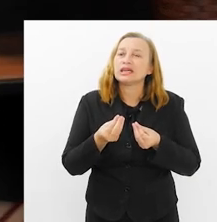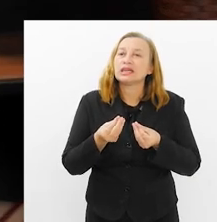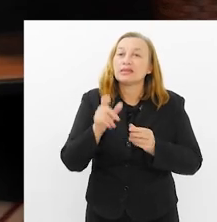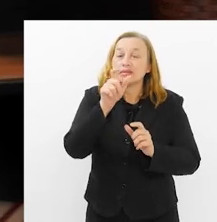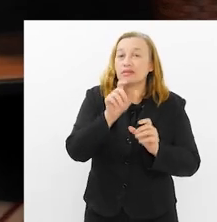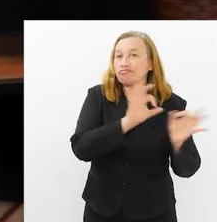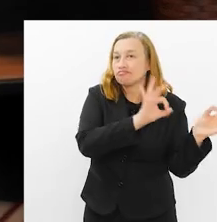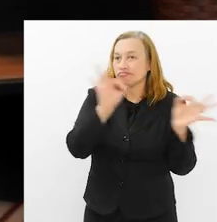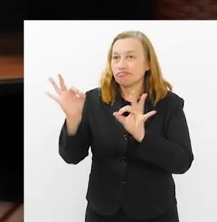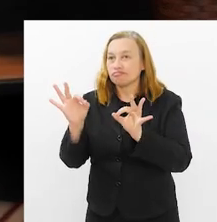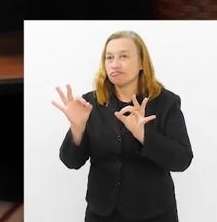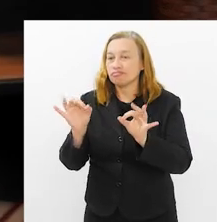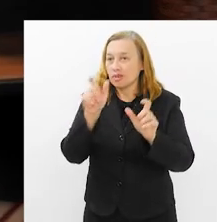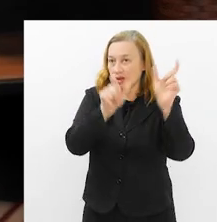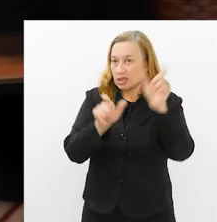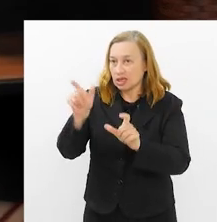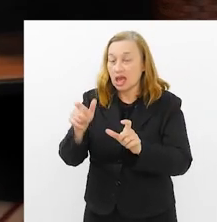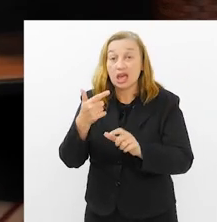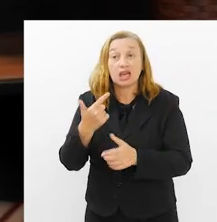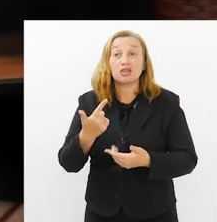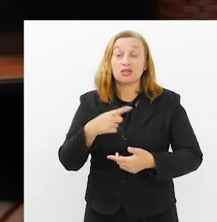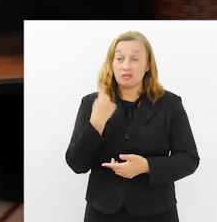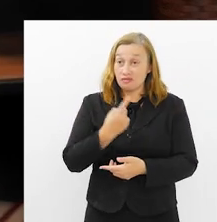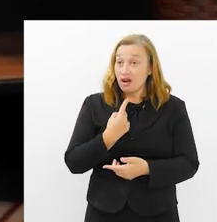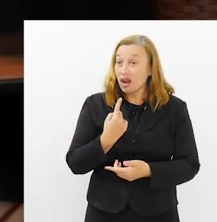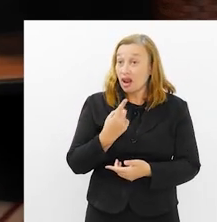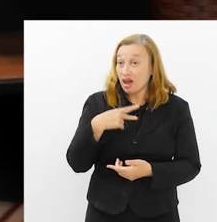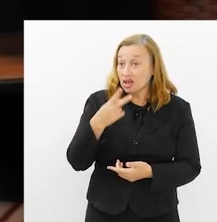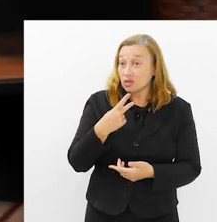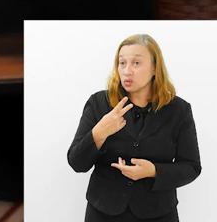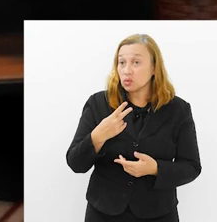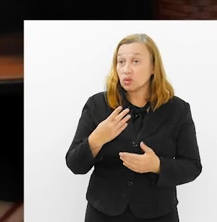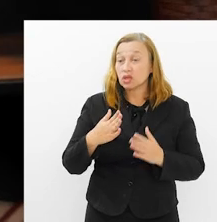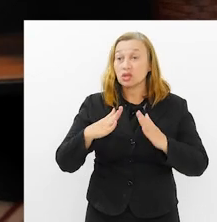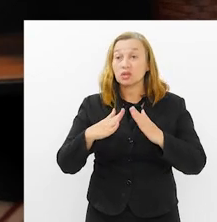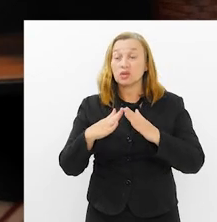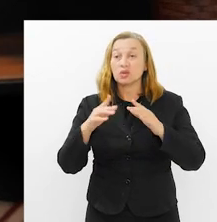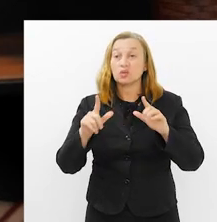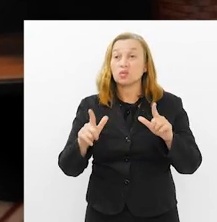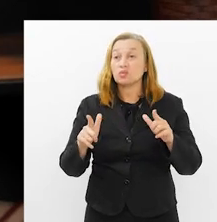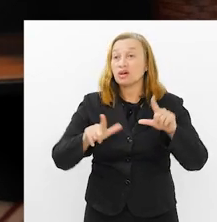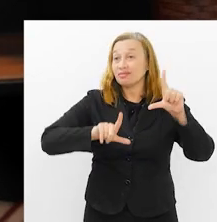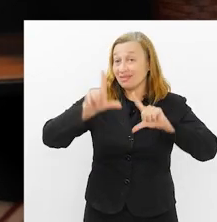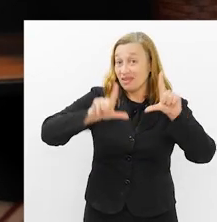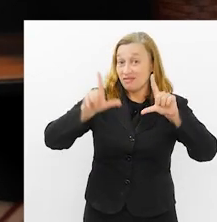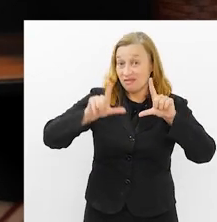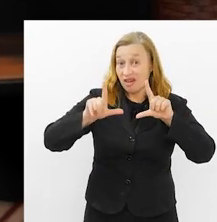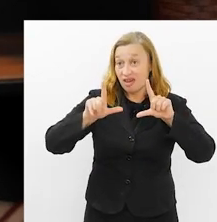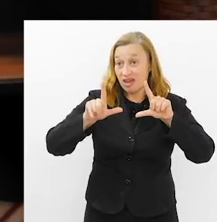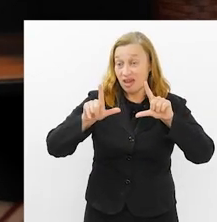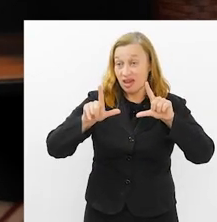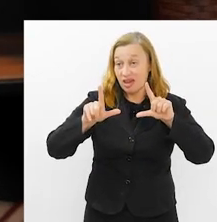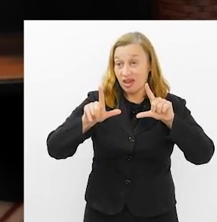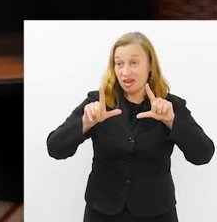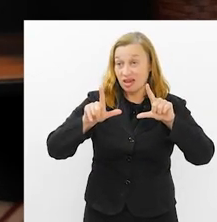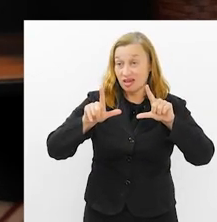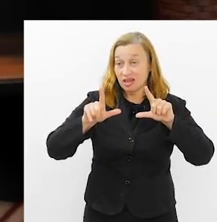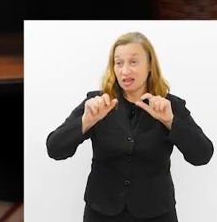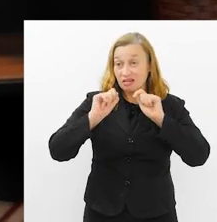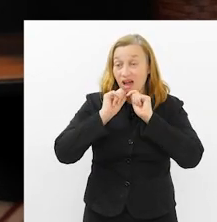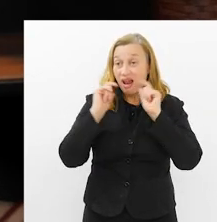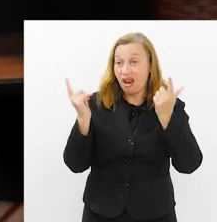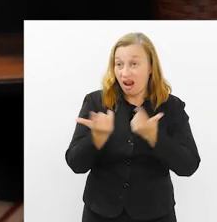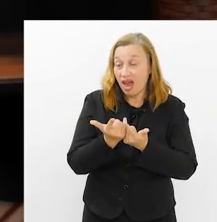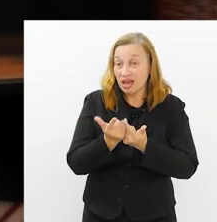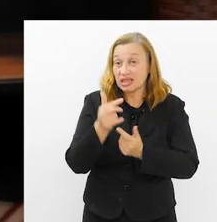deve, para as pessoas que estão nos assistindo, né? Aqui nós estamos falando numa casa, numa TV legislativa, né? Que temos